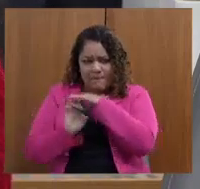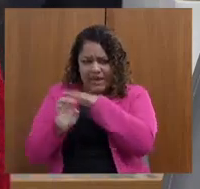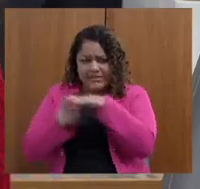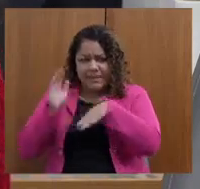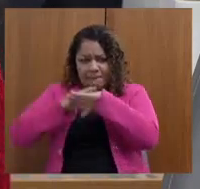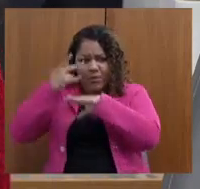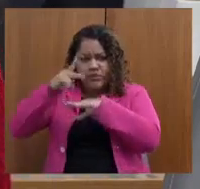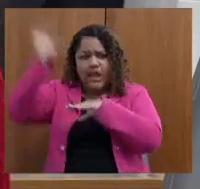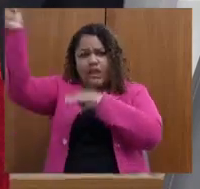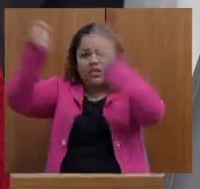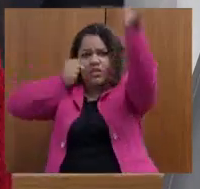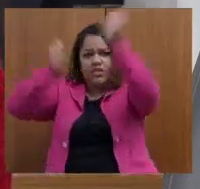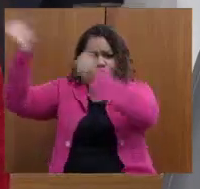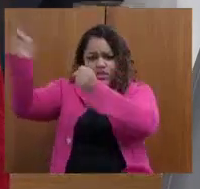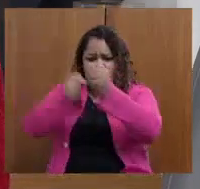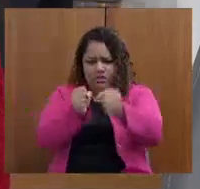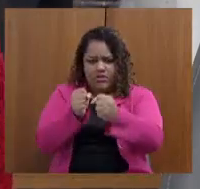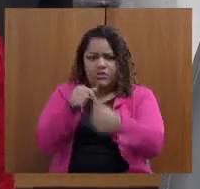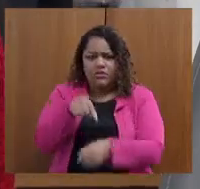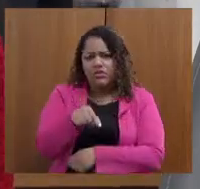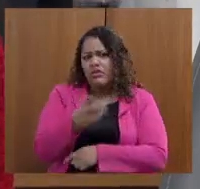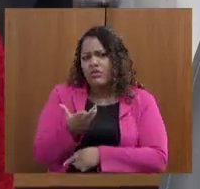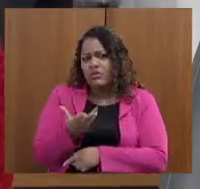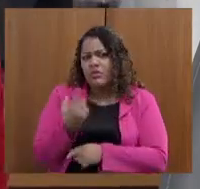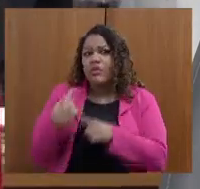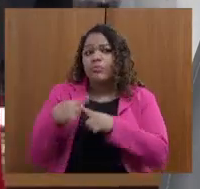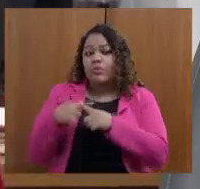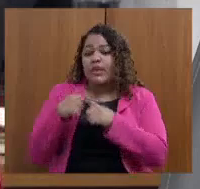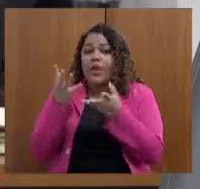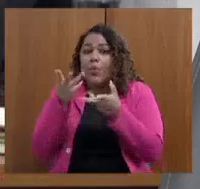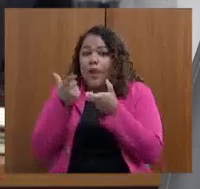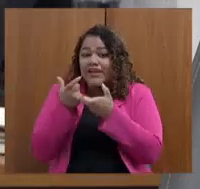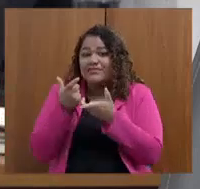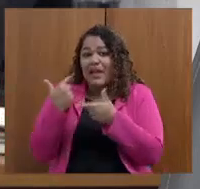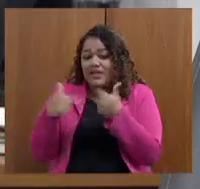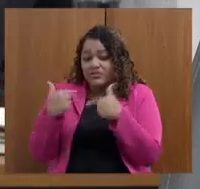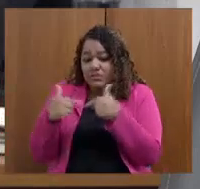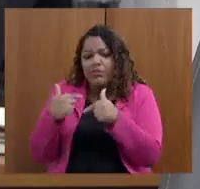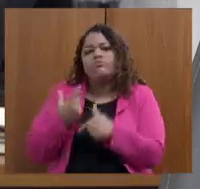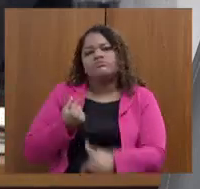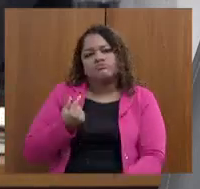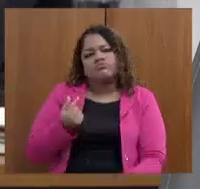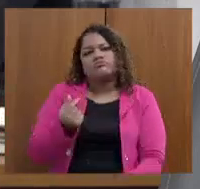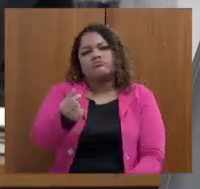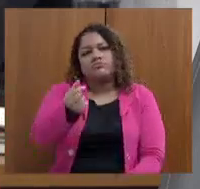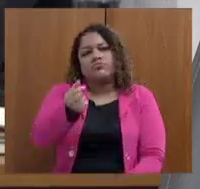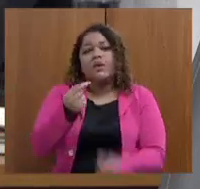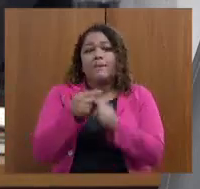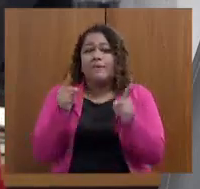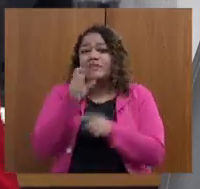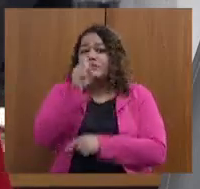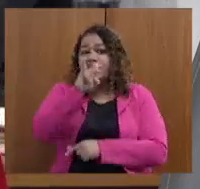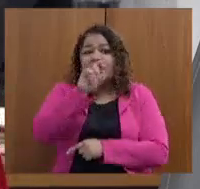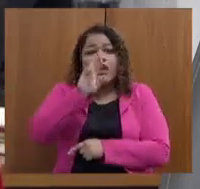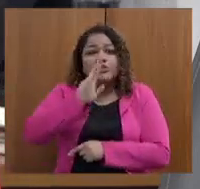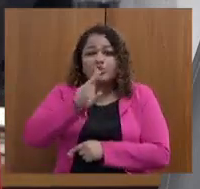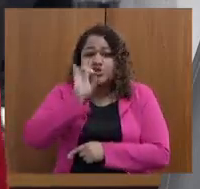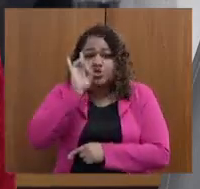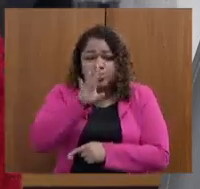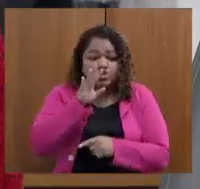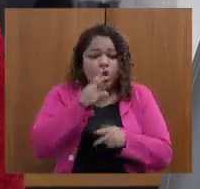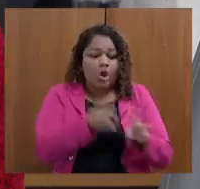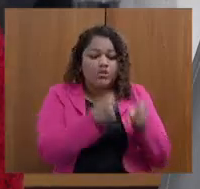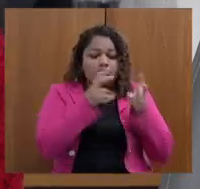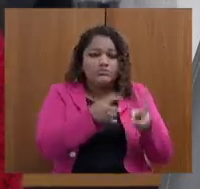qualidade desses empregos porque a qualidade dos empregos fica mas se nós estamos falando só da exploração temporária